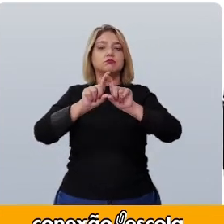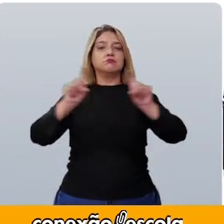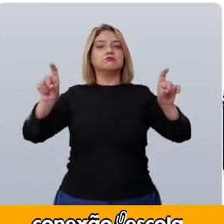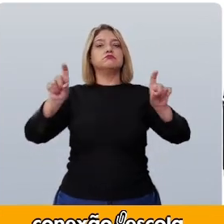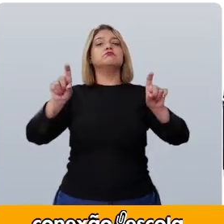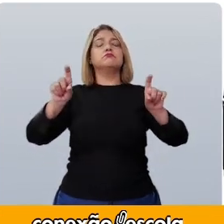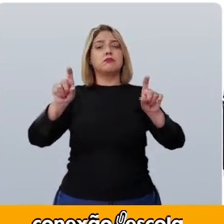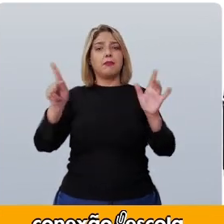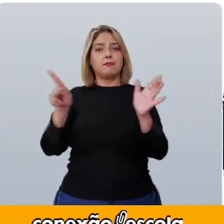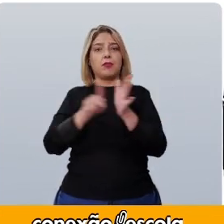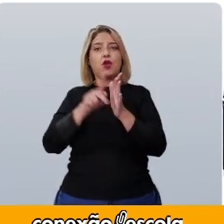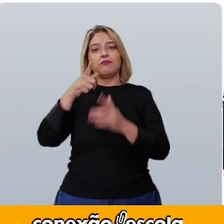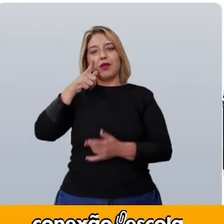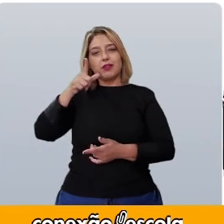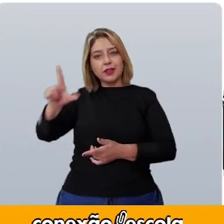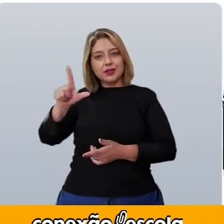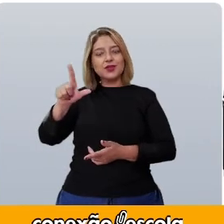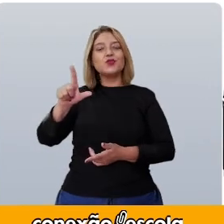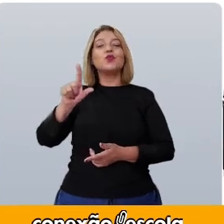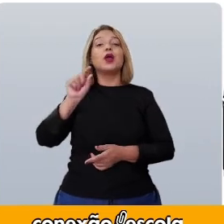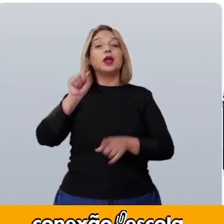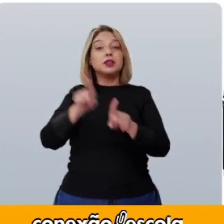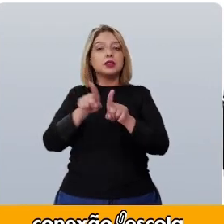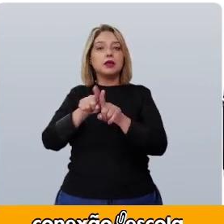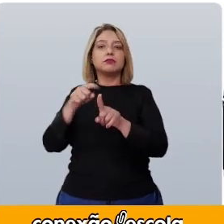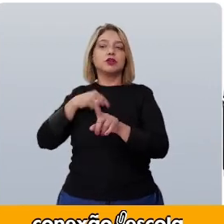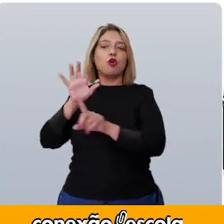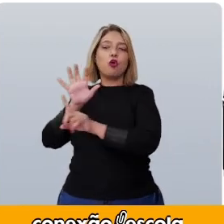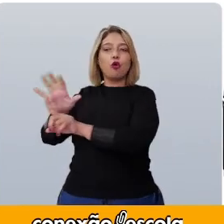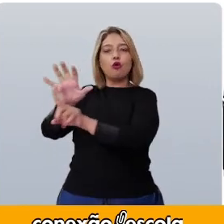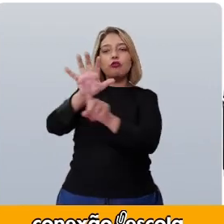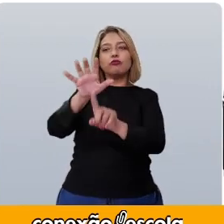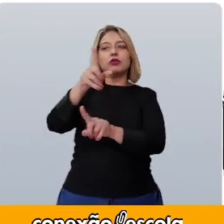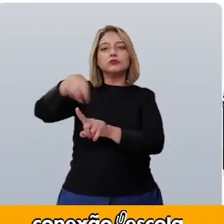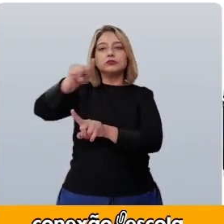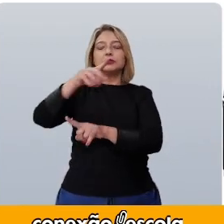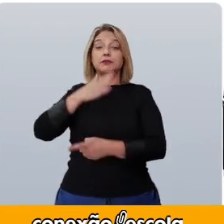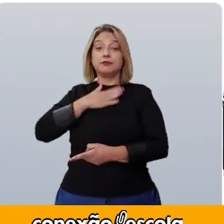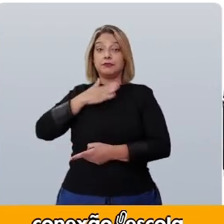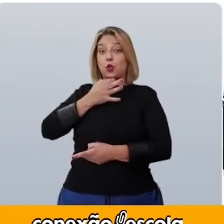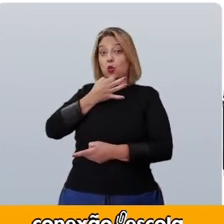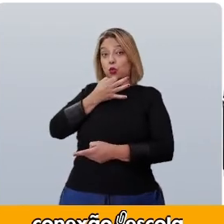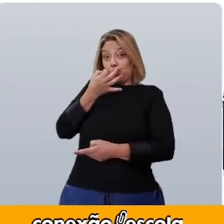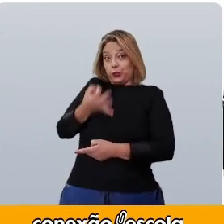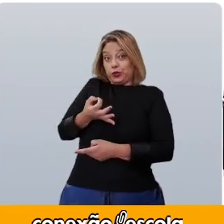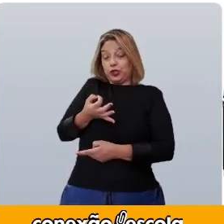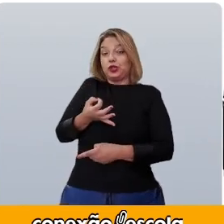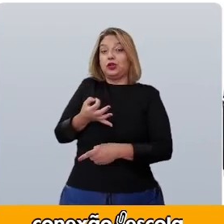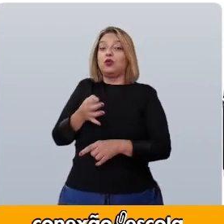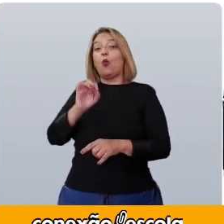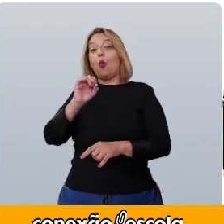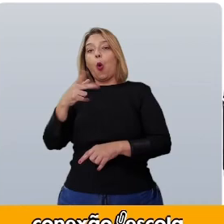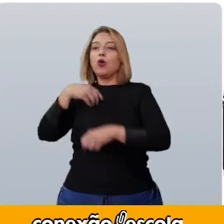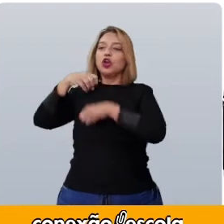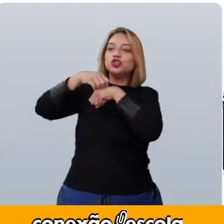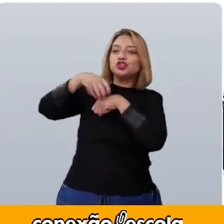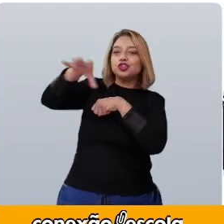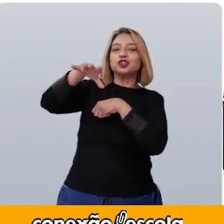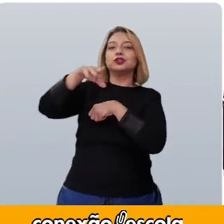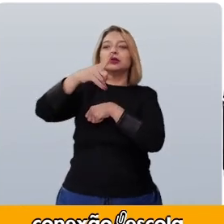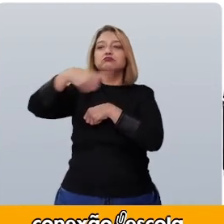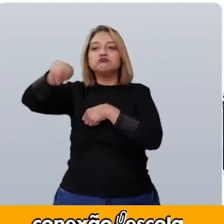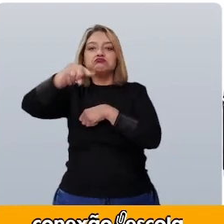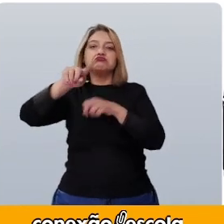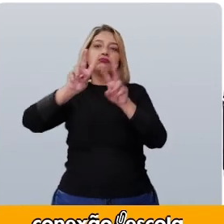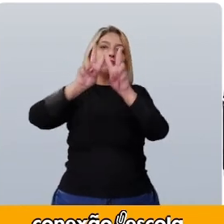língua e objetiva convencer o leitor sobre um ponto de vista ou dar dicas a respeito de algum